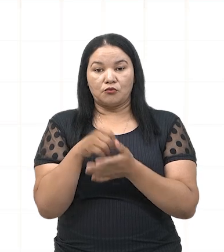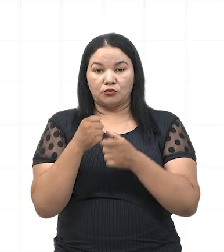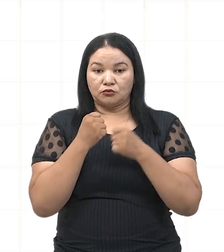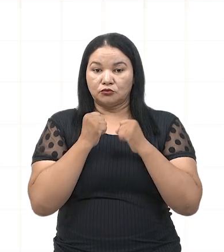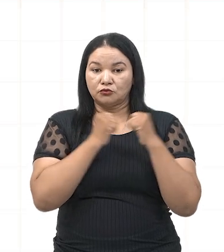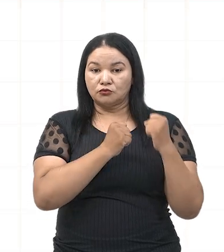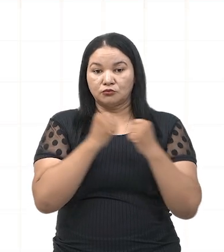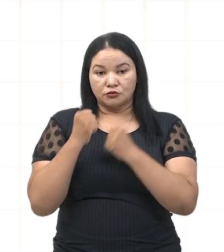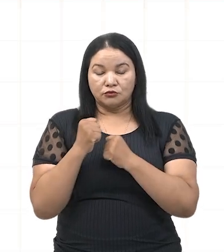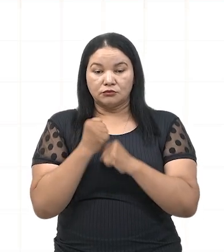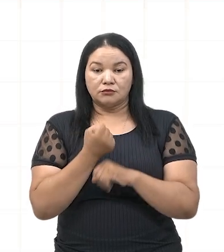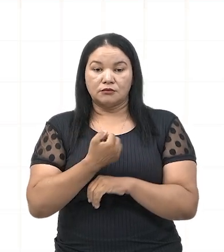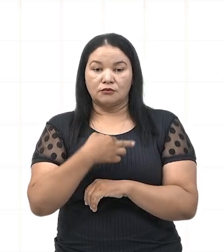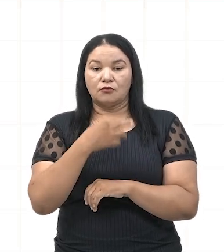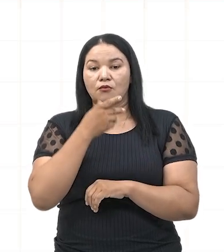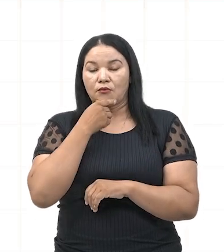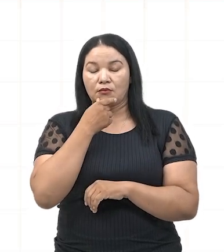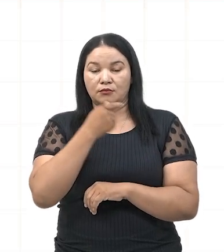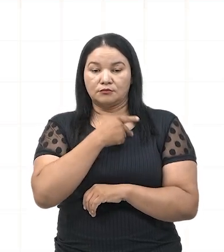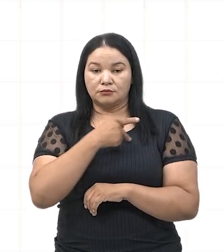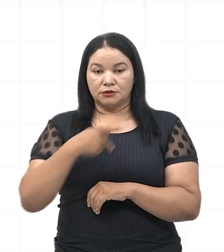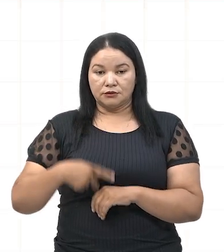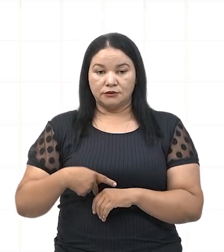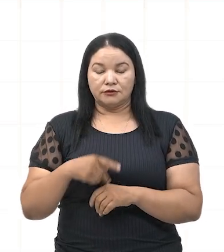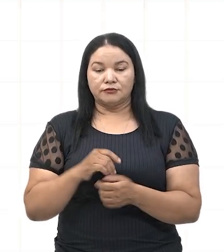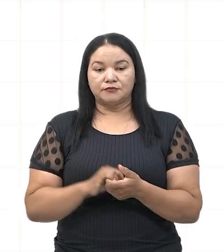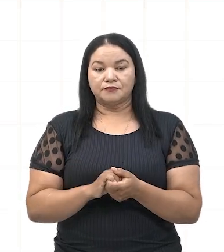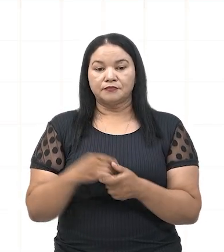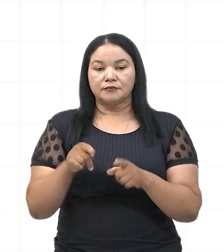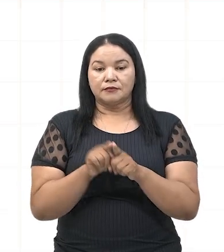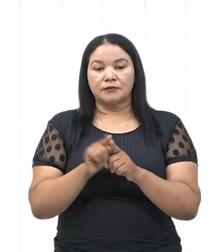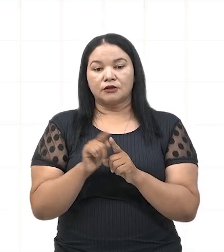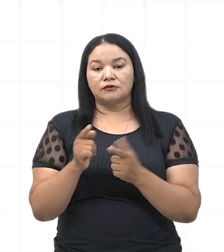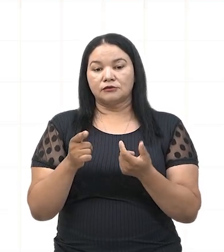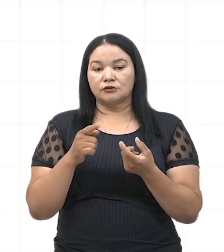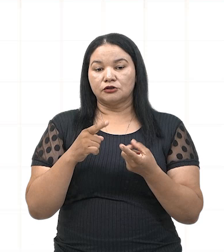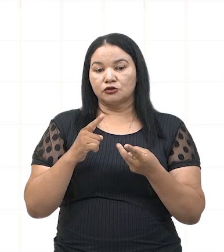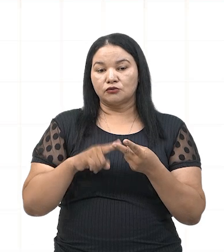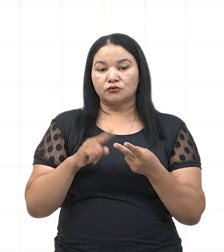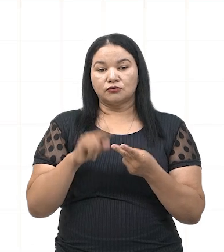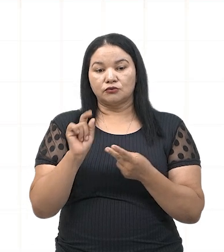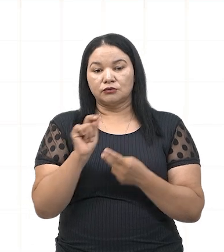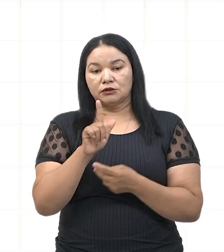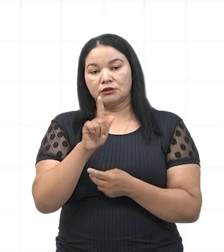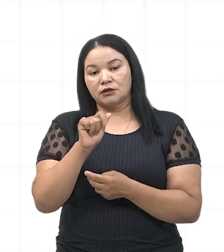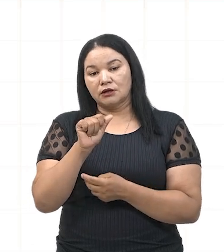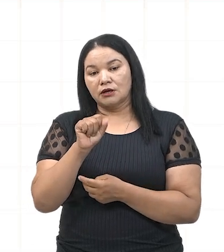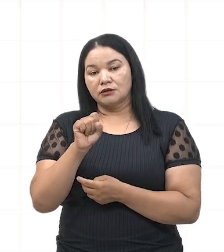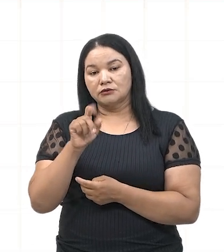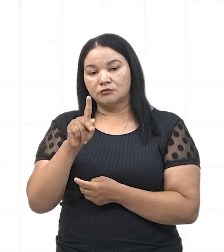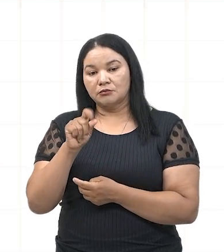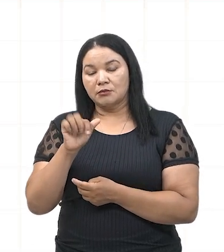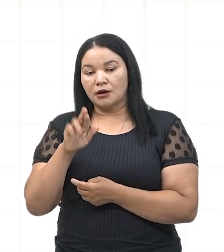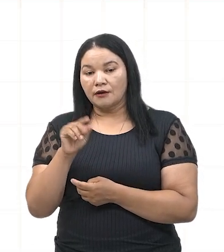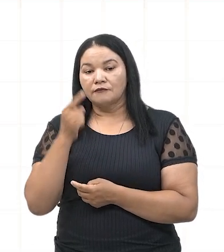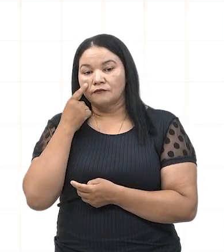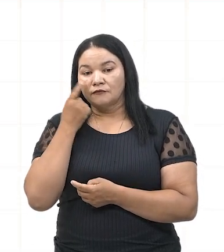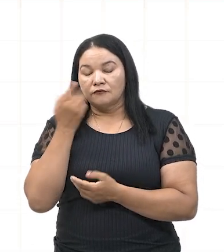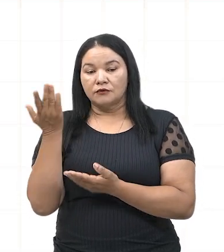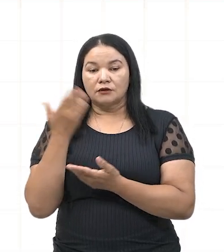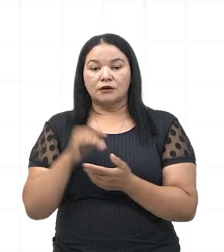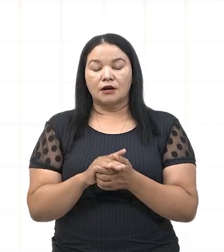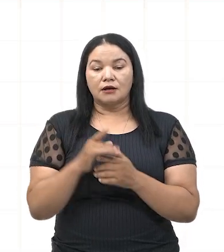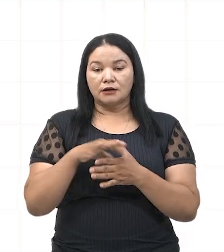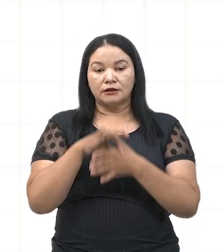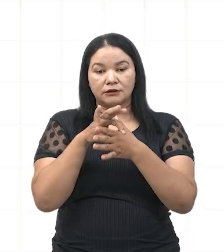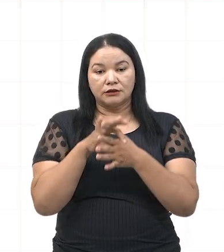do presidente. Gaspar da Silveira Martins, ele era líder dos federalistas, que também